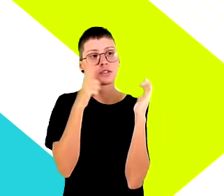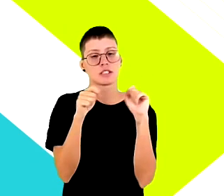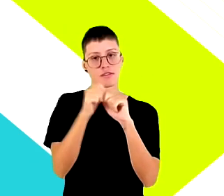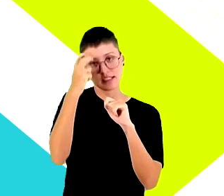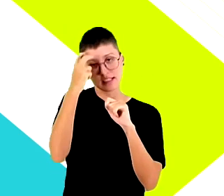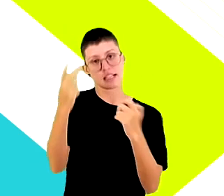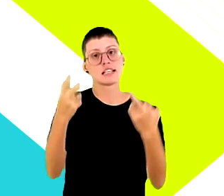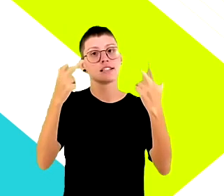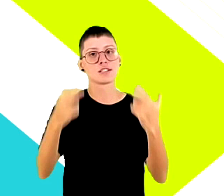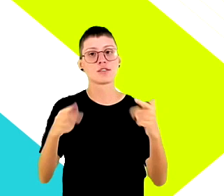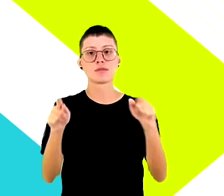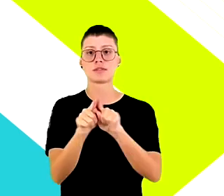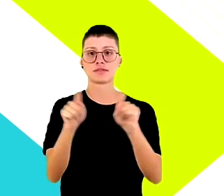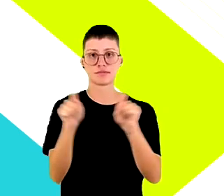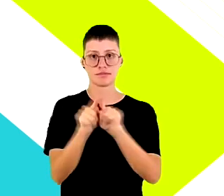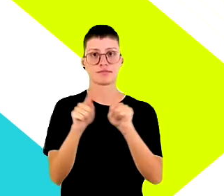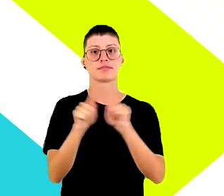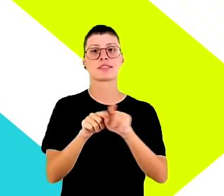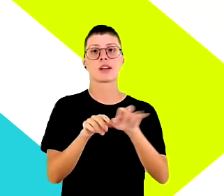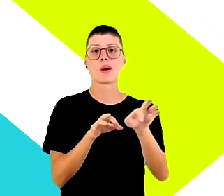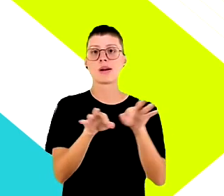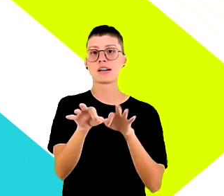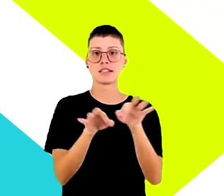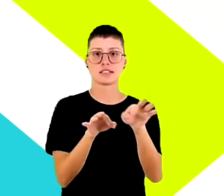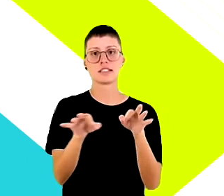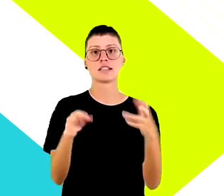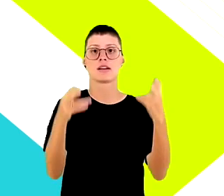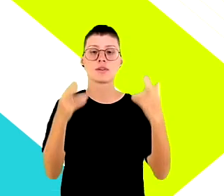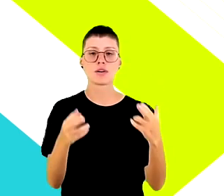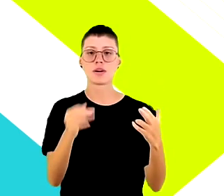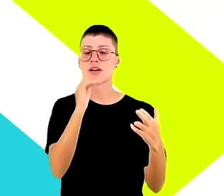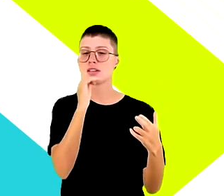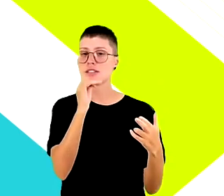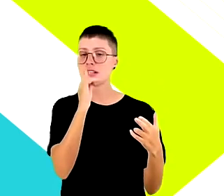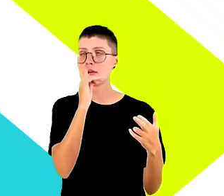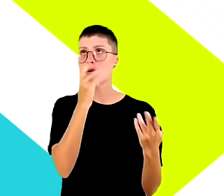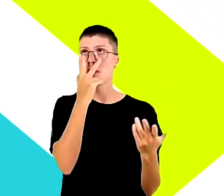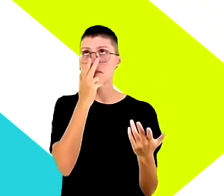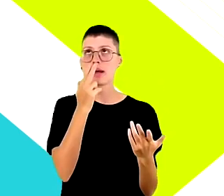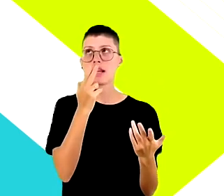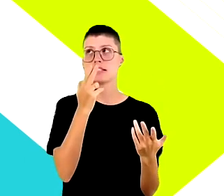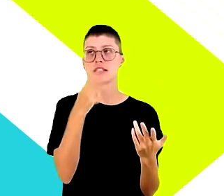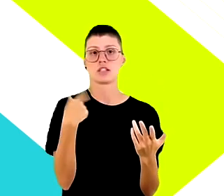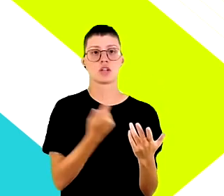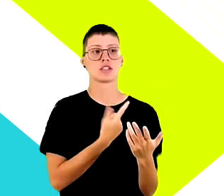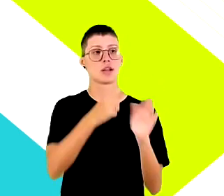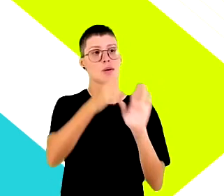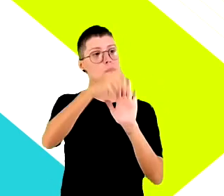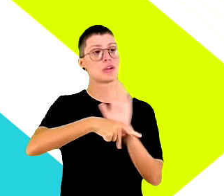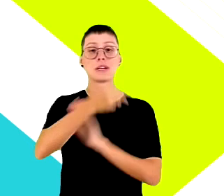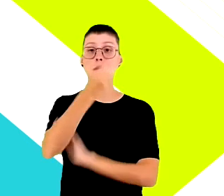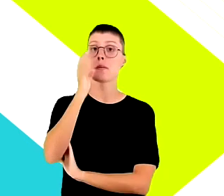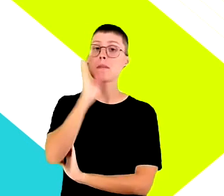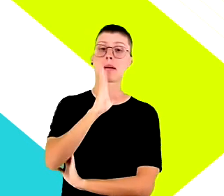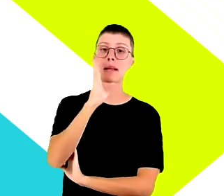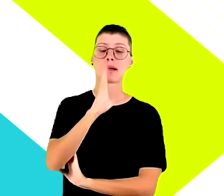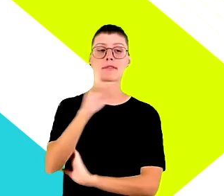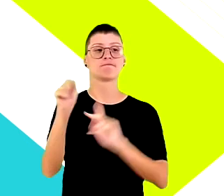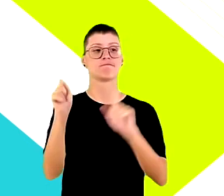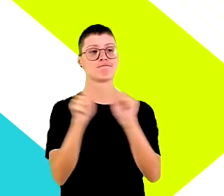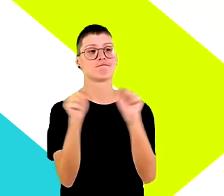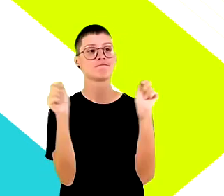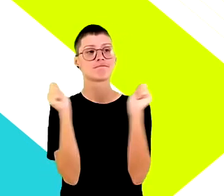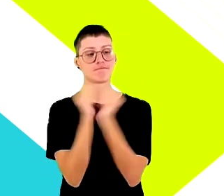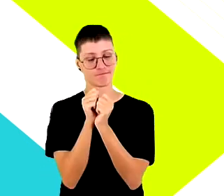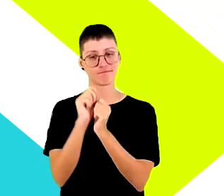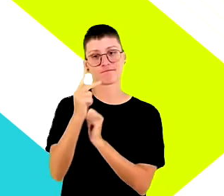de pulverização. E aí a gente está com um projeto muito legal junto ao Pulse Hub e a